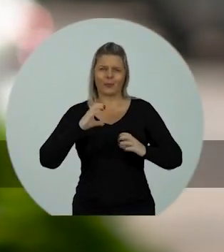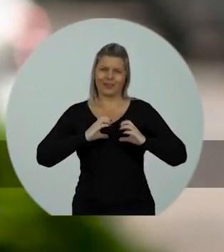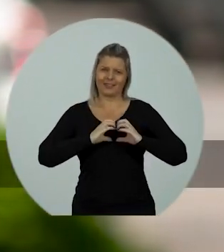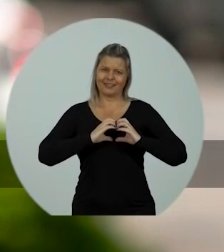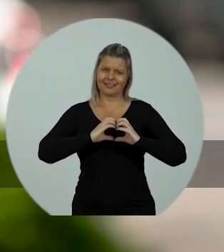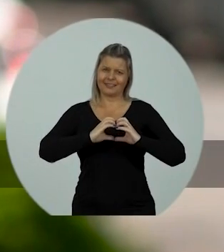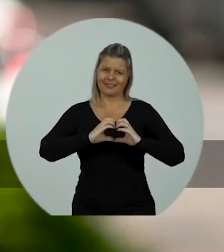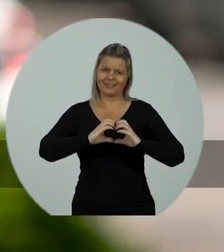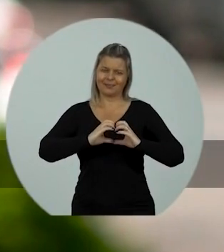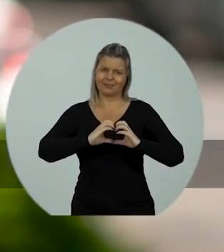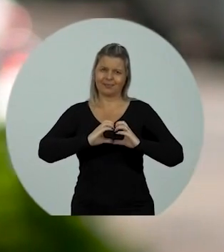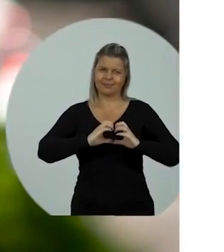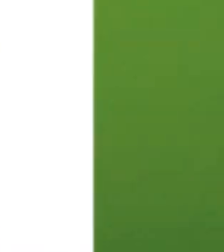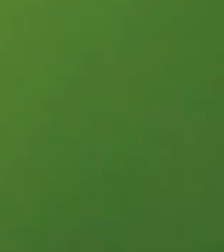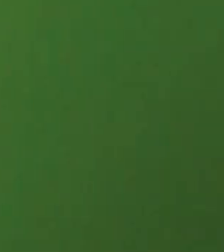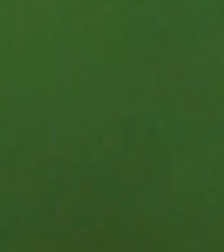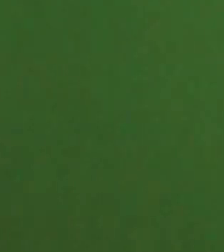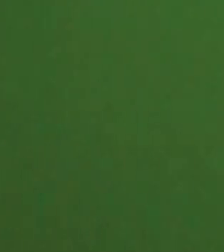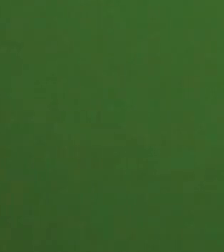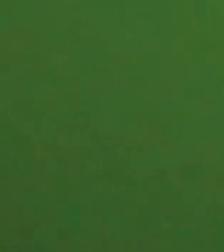hora de ser Porto Alegre.